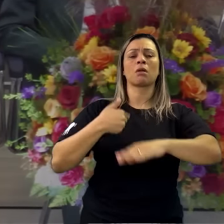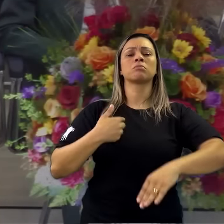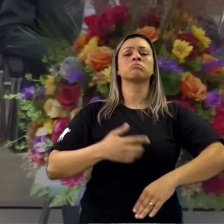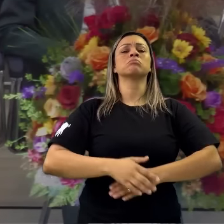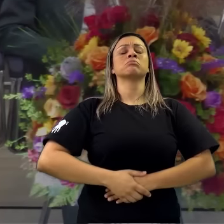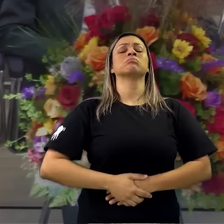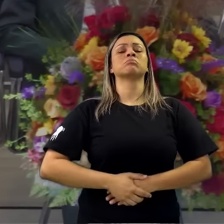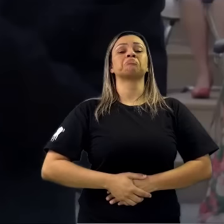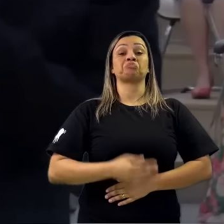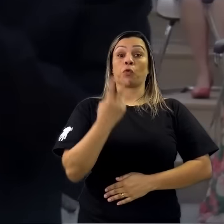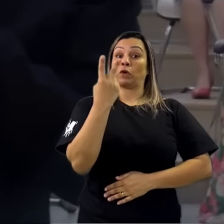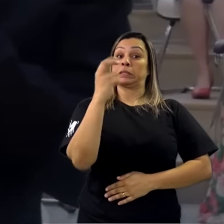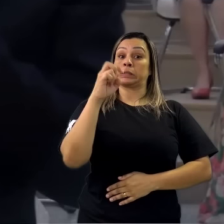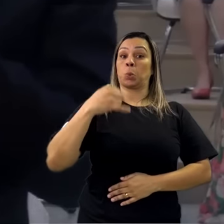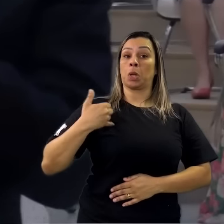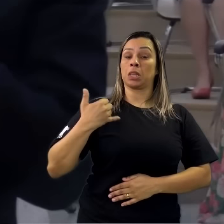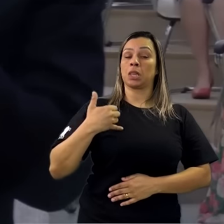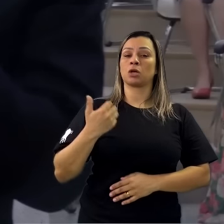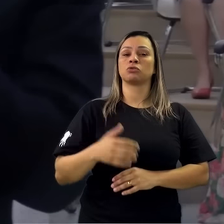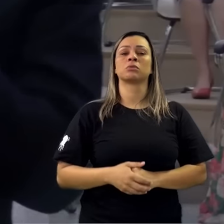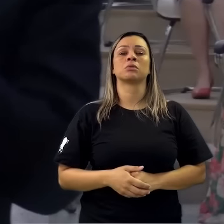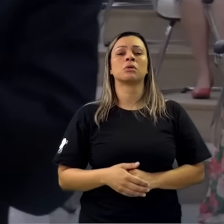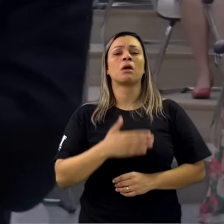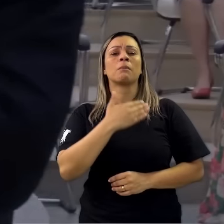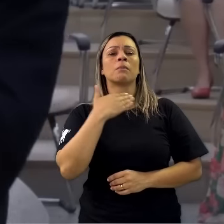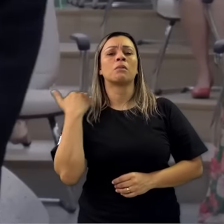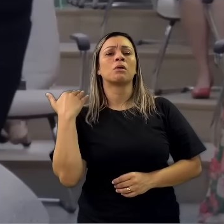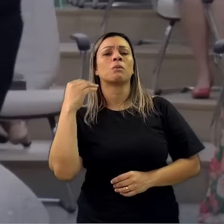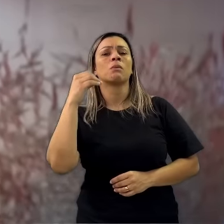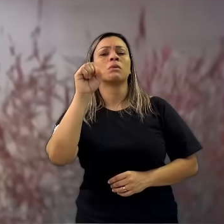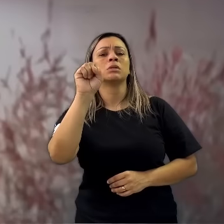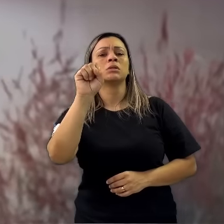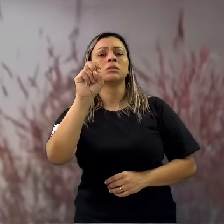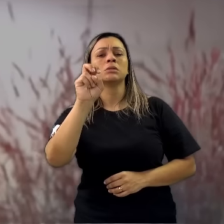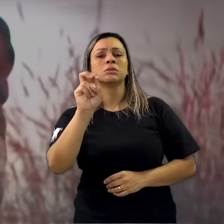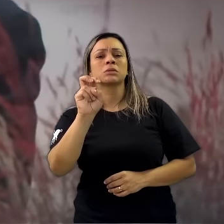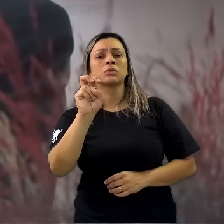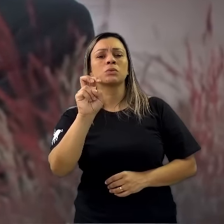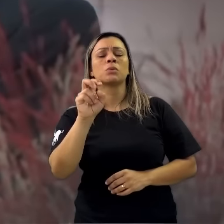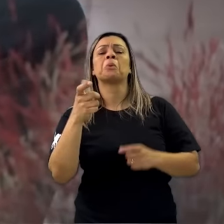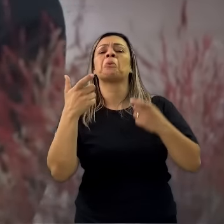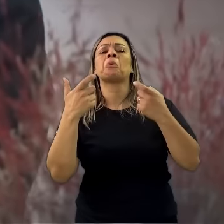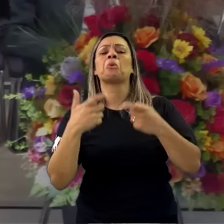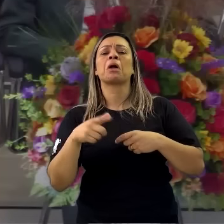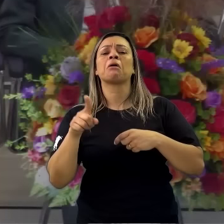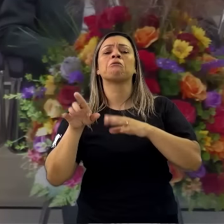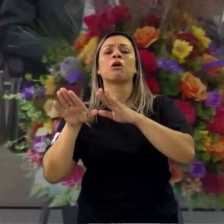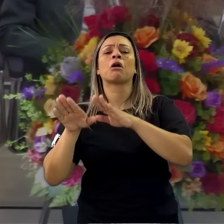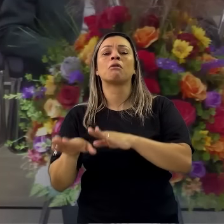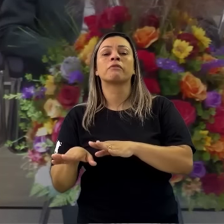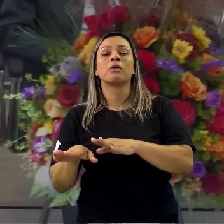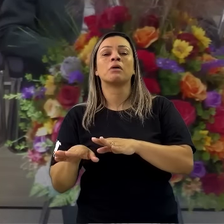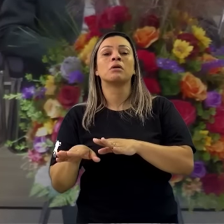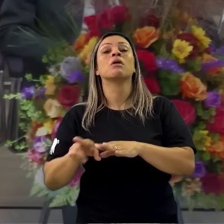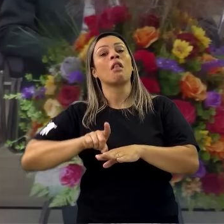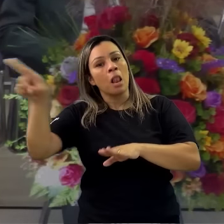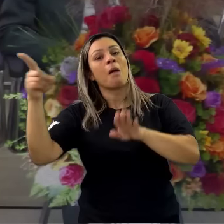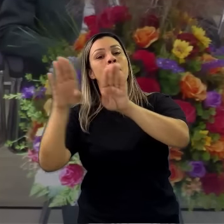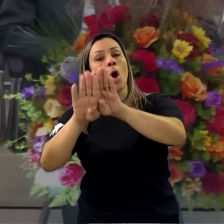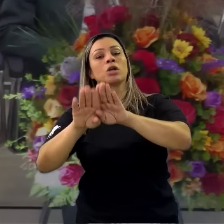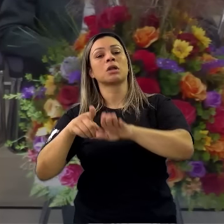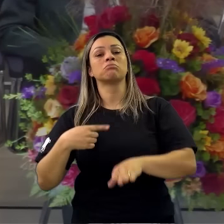a primeira vez com 25 anos de idade morreu com 85 aonde ele estava na porta 60 anos de